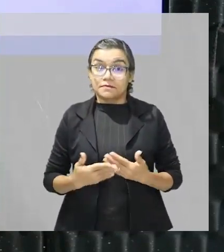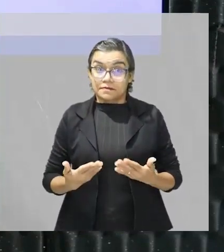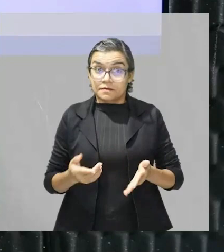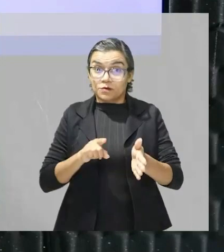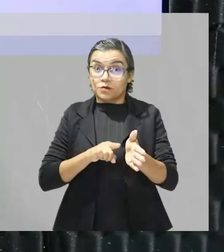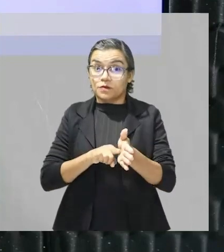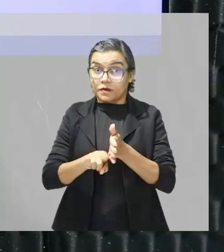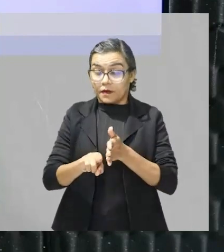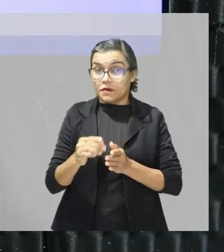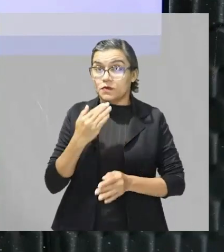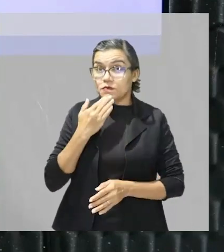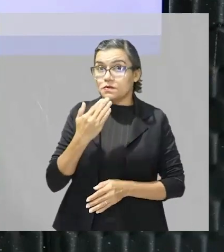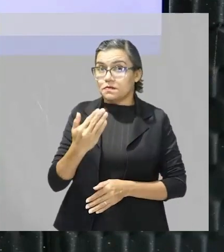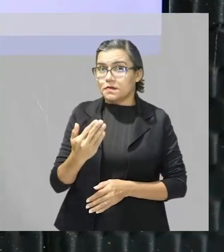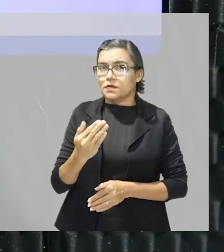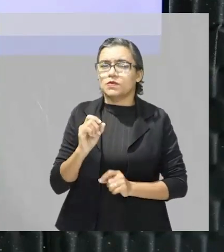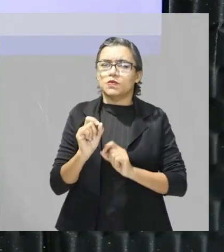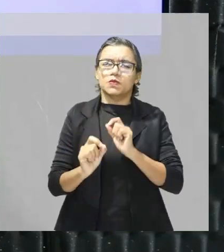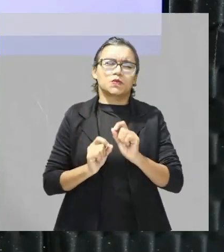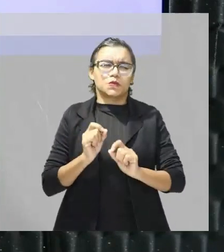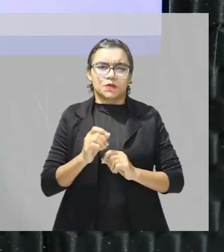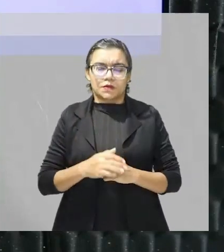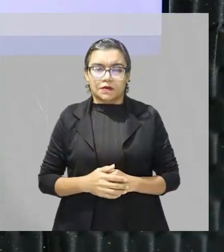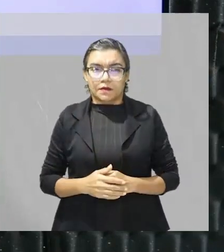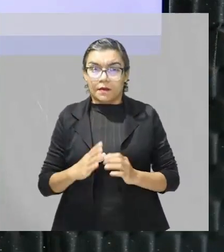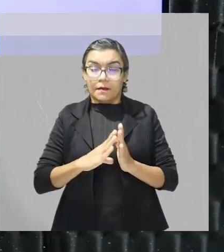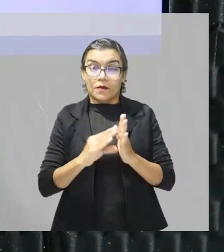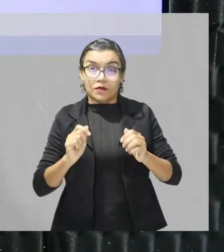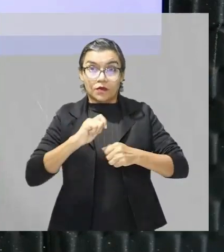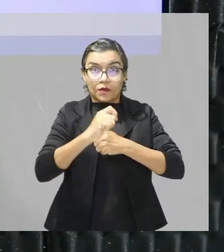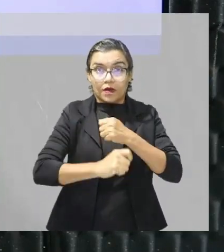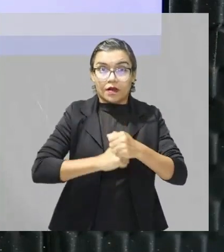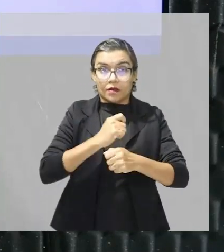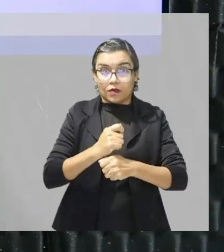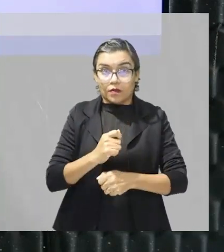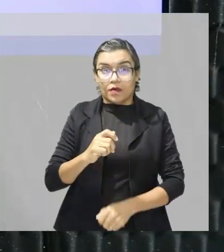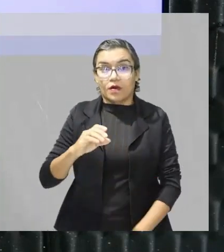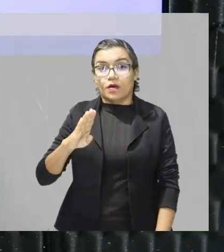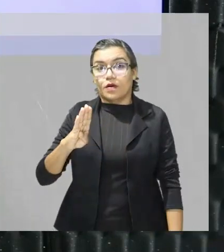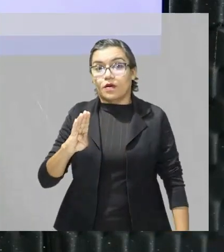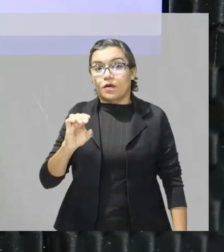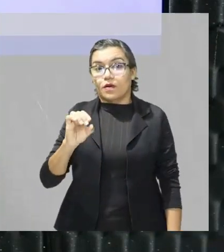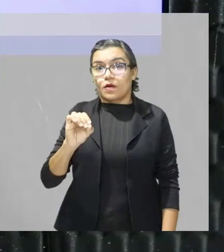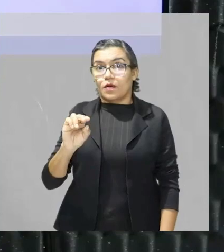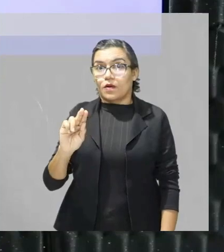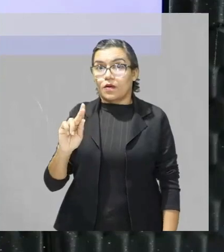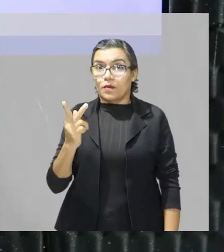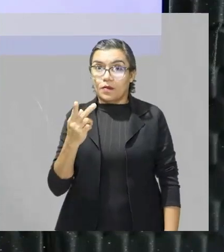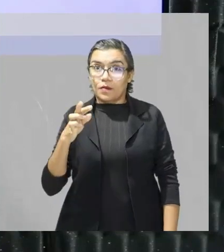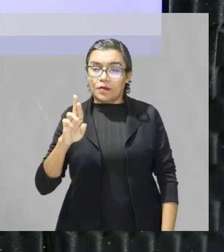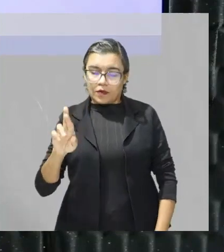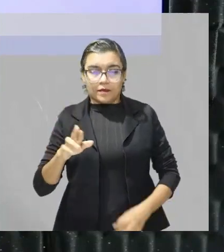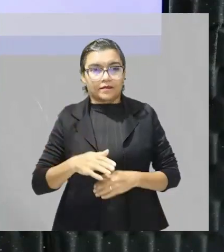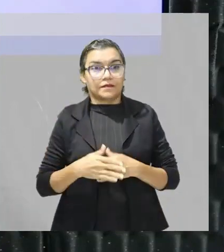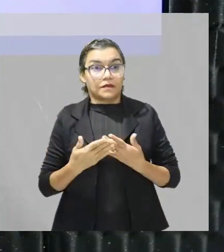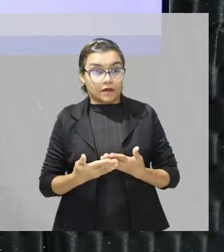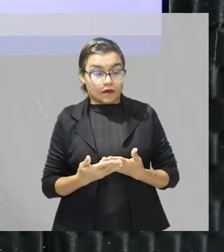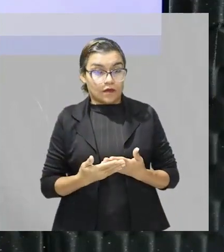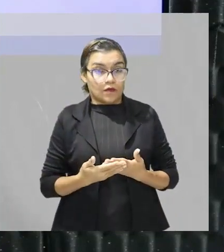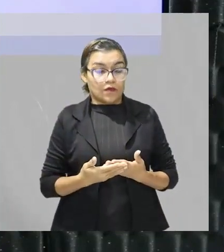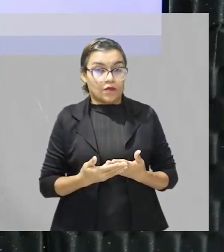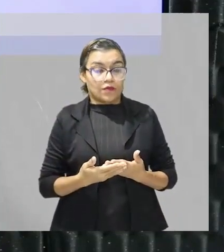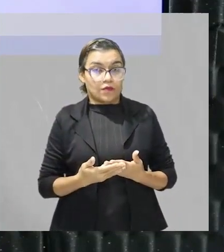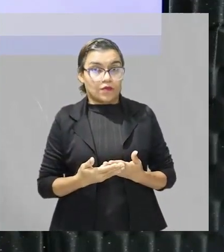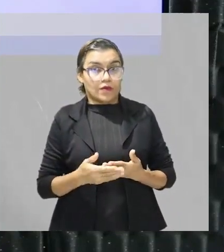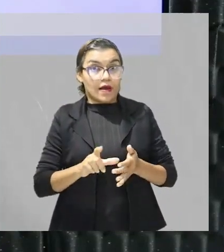uma questão onde nós tratamos do modelo atômico de Bohr certo então o que acontece o Rutherford né que